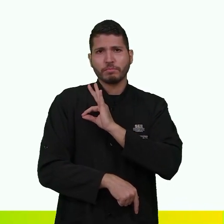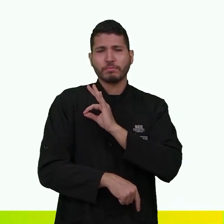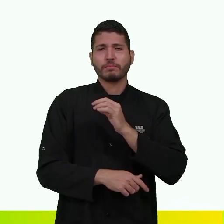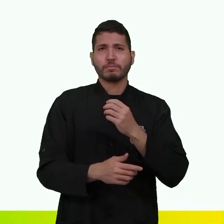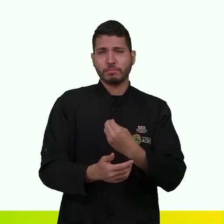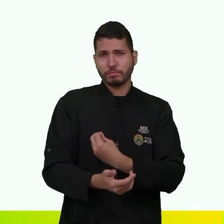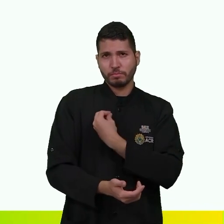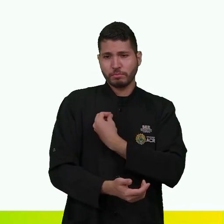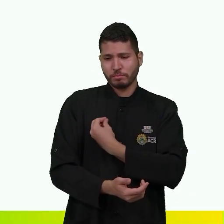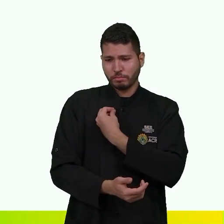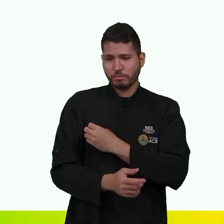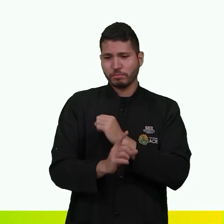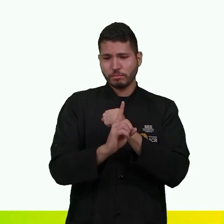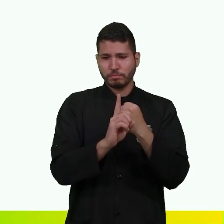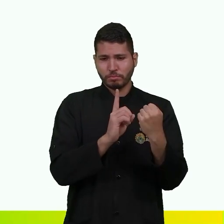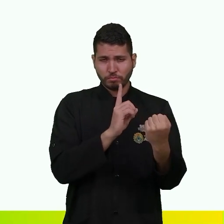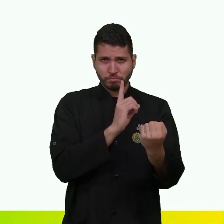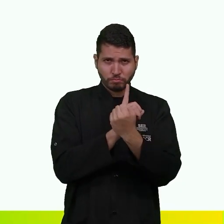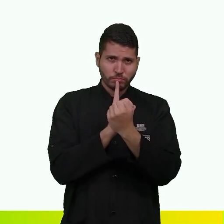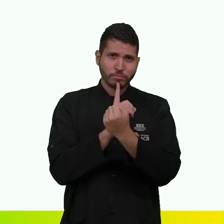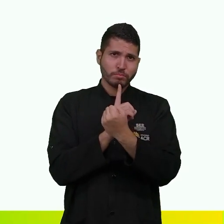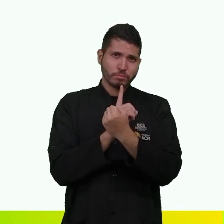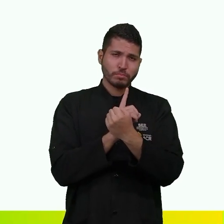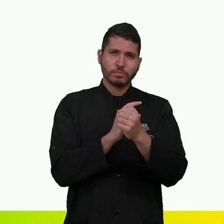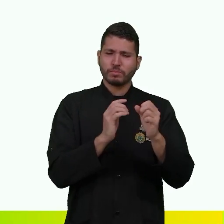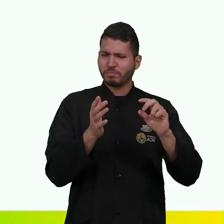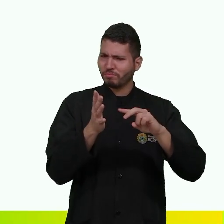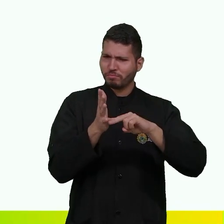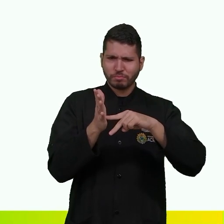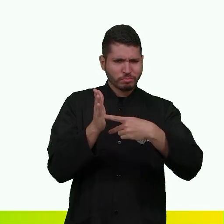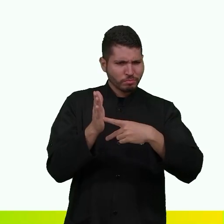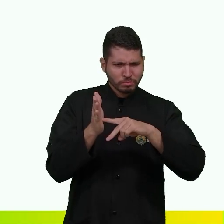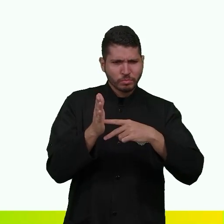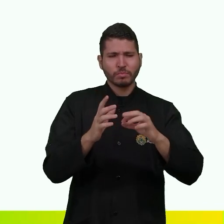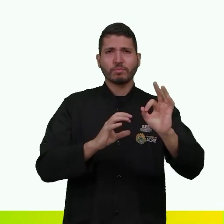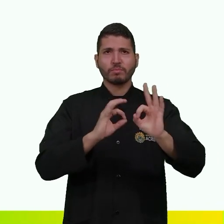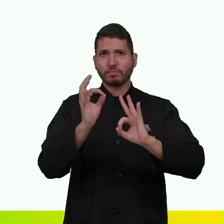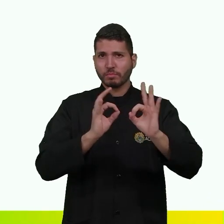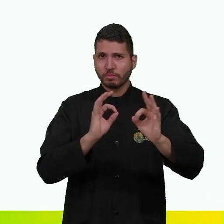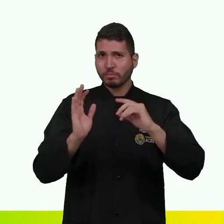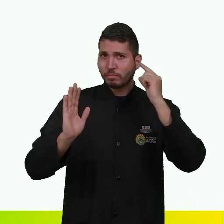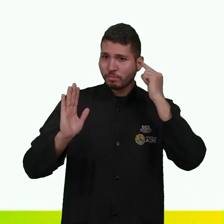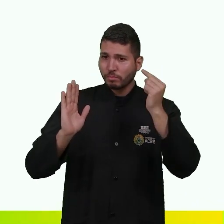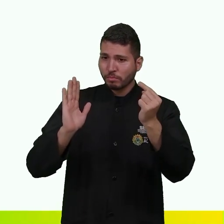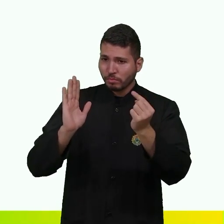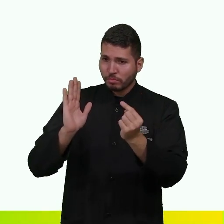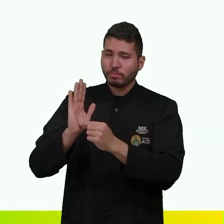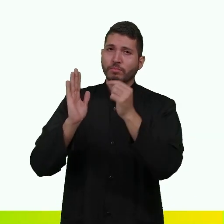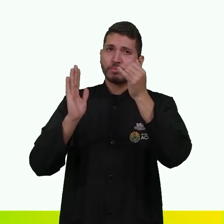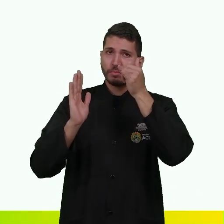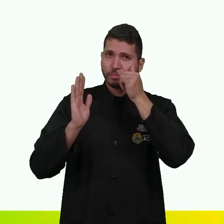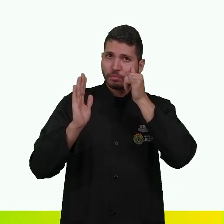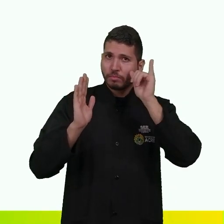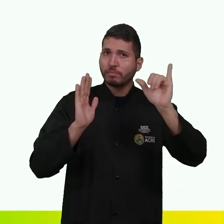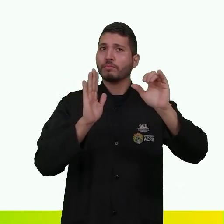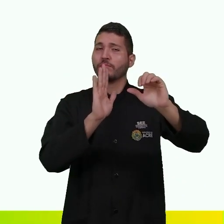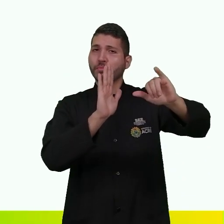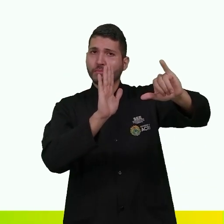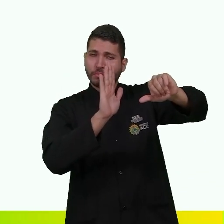participação ativa da sociedade civil, sindicatos e organizações na denúncia e prevenção desses crimes e